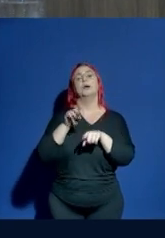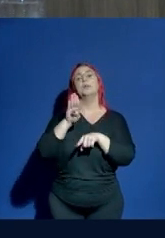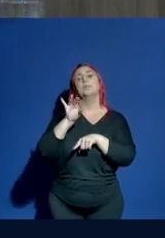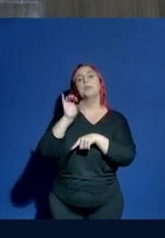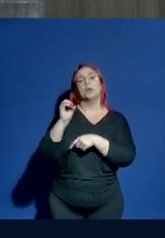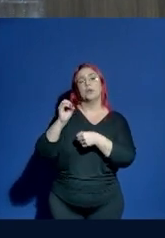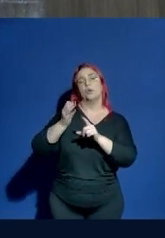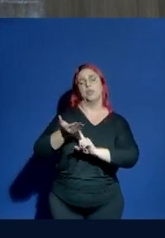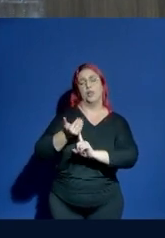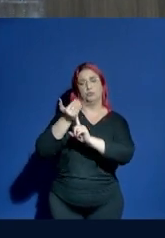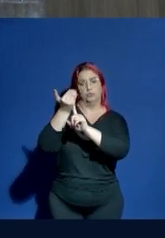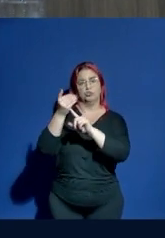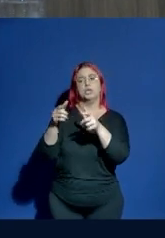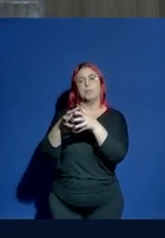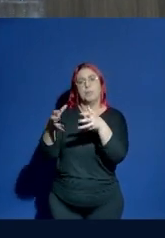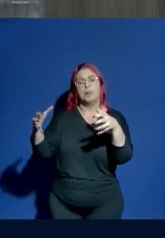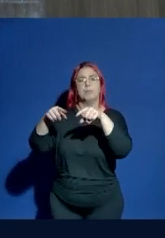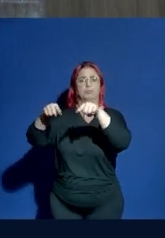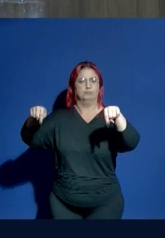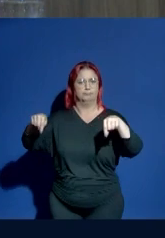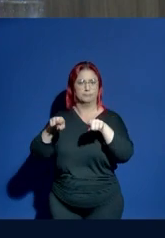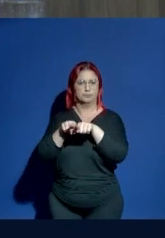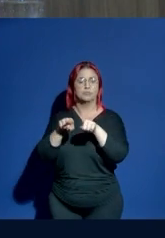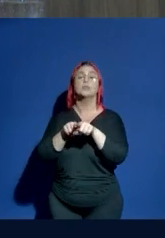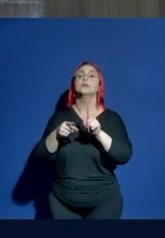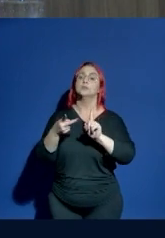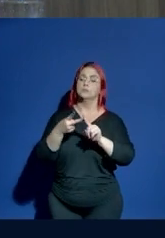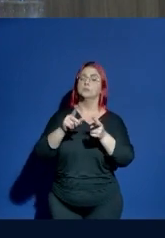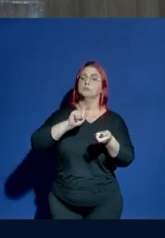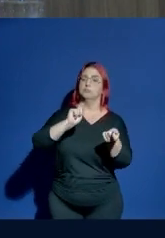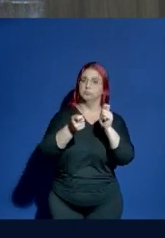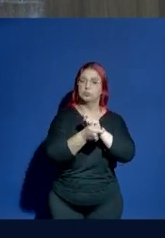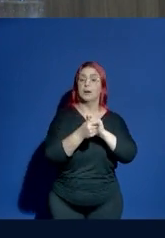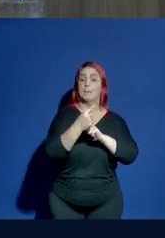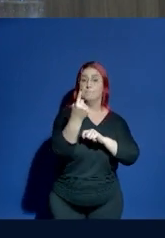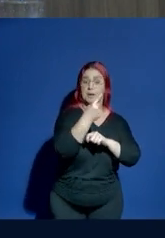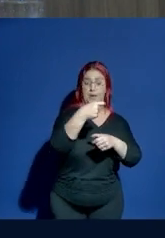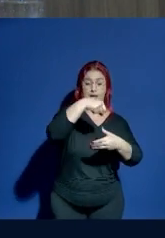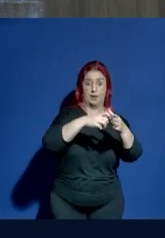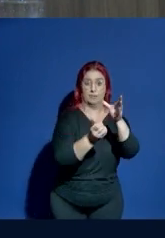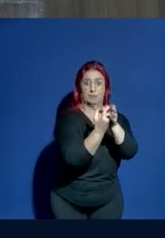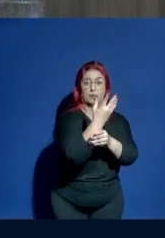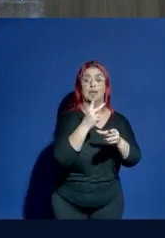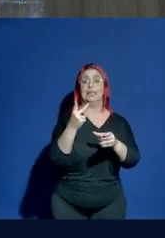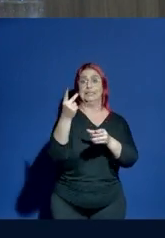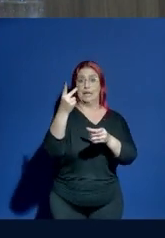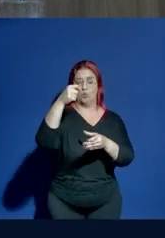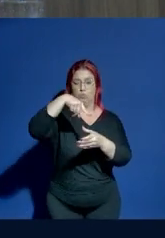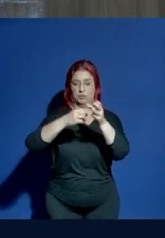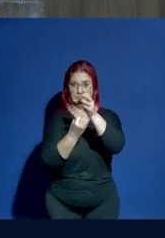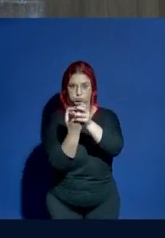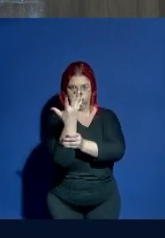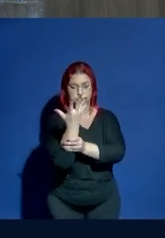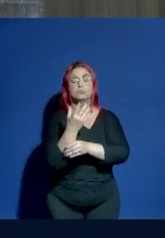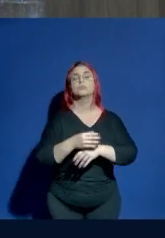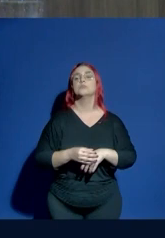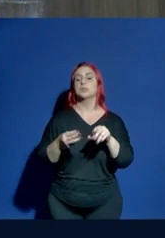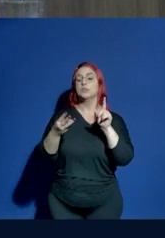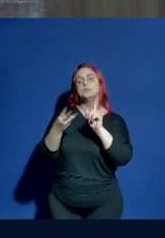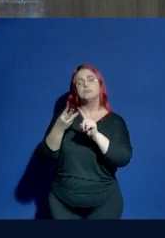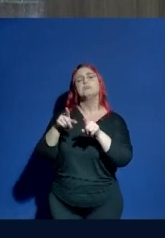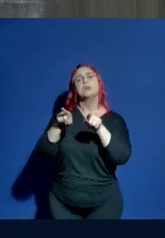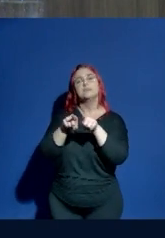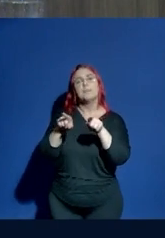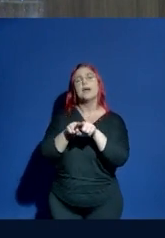de produtividade no campo, conversão maior de áreas de primeira safra para serem também áreas de primeira e segunda safra, e à medida que a